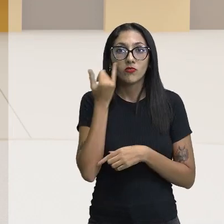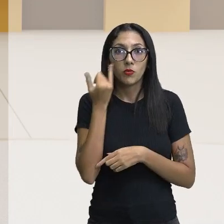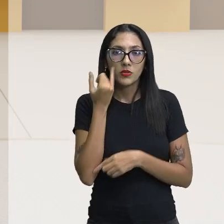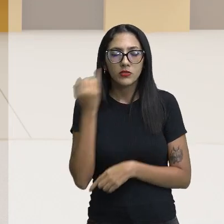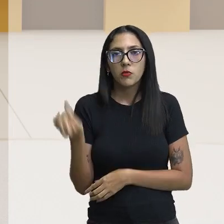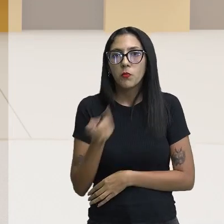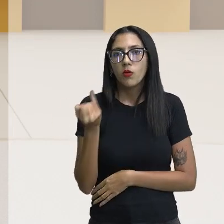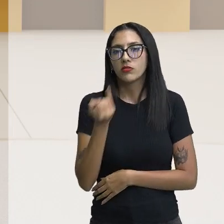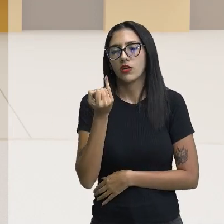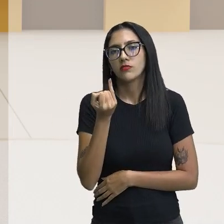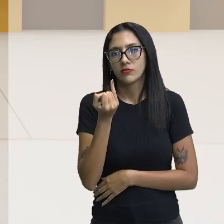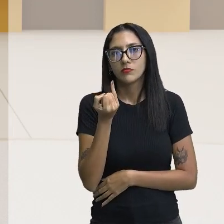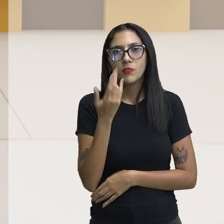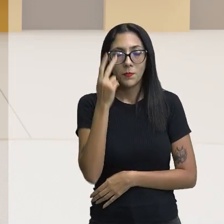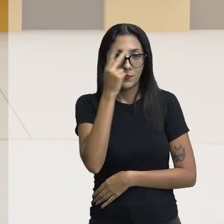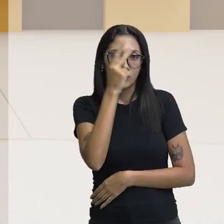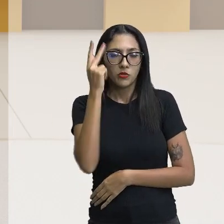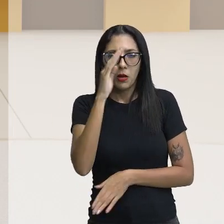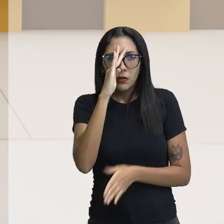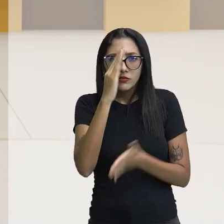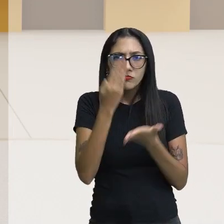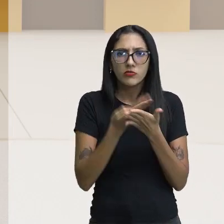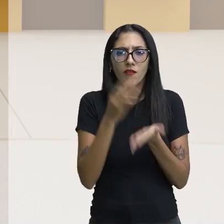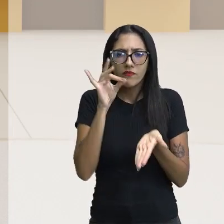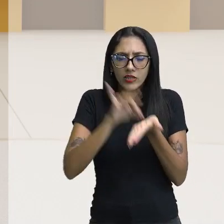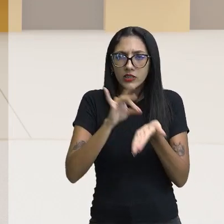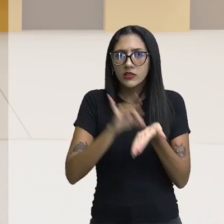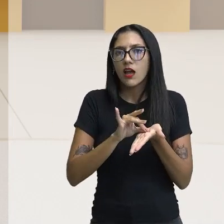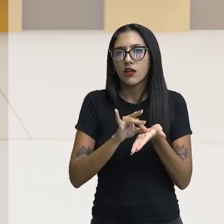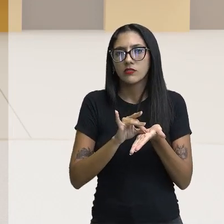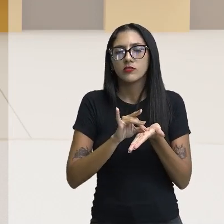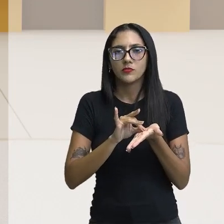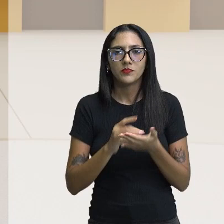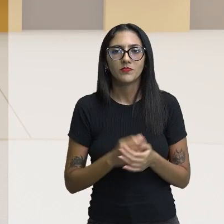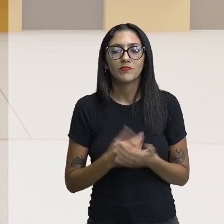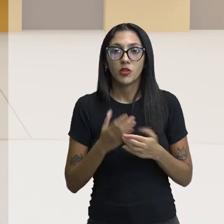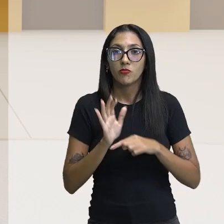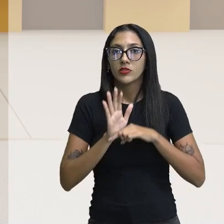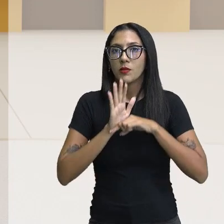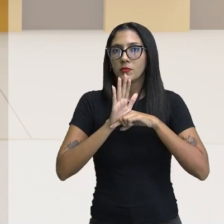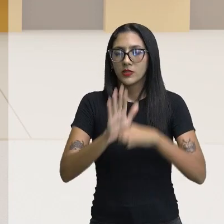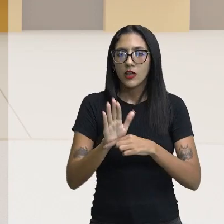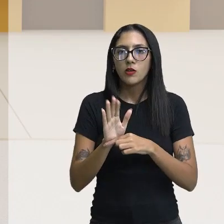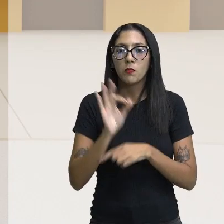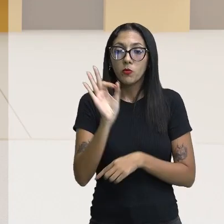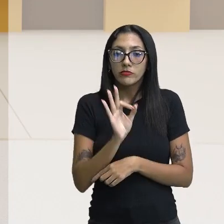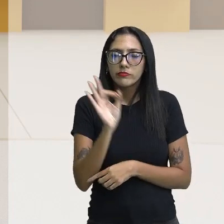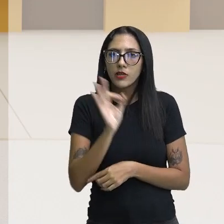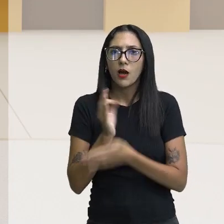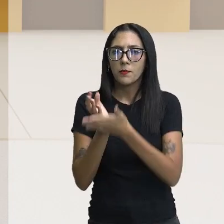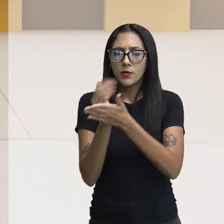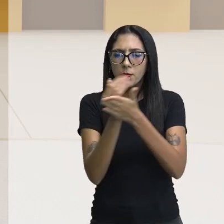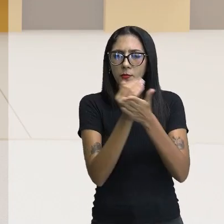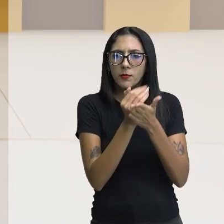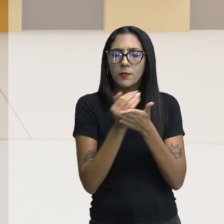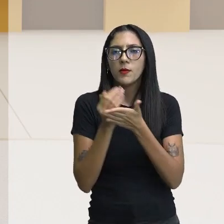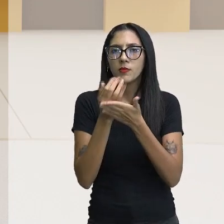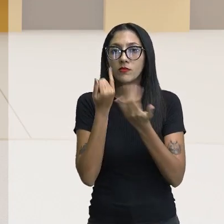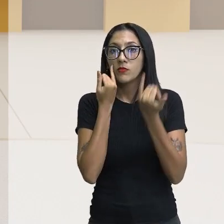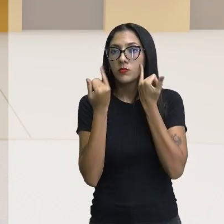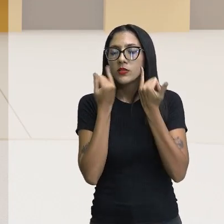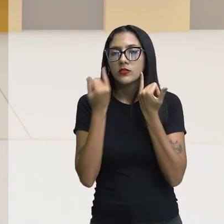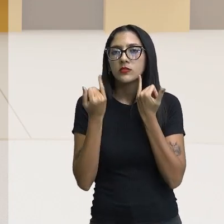possam acreditar, né? Já que muitos não acreditam, então trouxeram dados aqui estatísticos que provam, né, tudo isso que